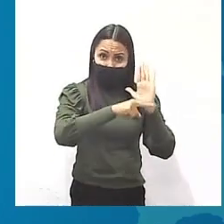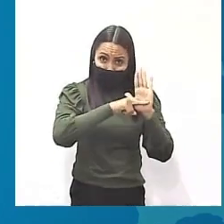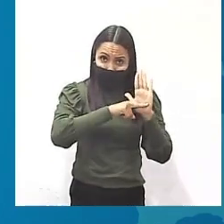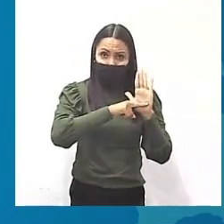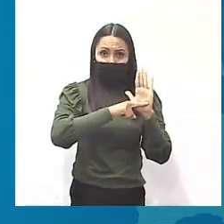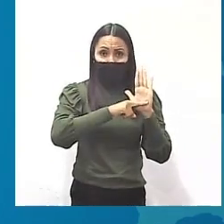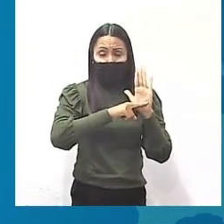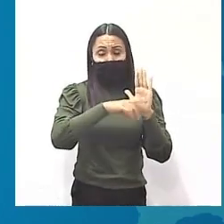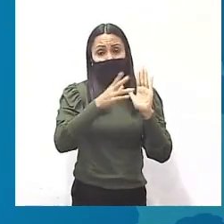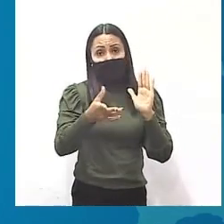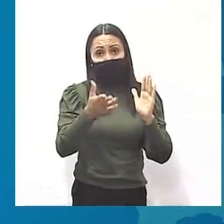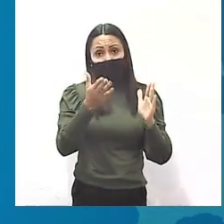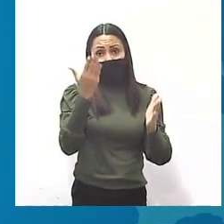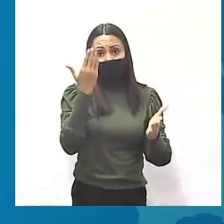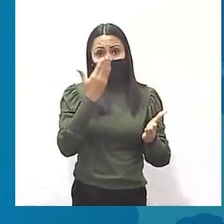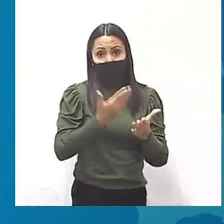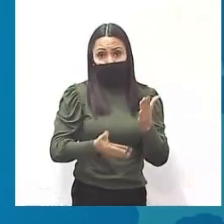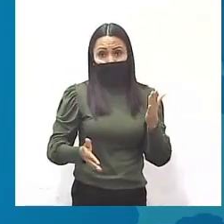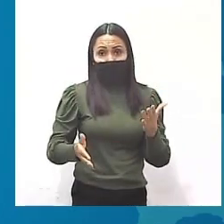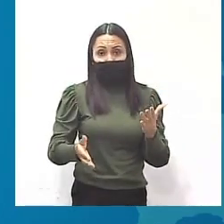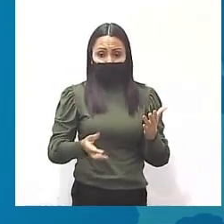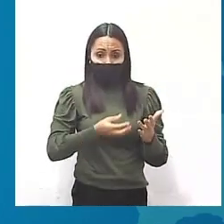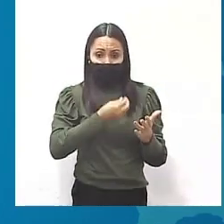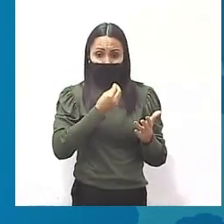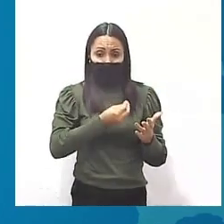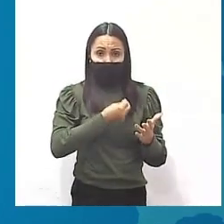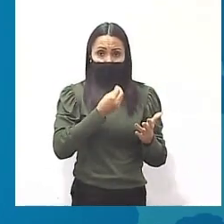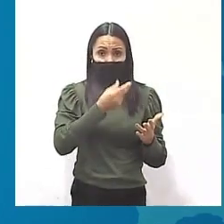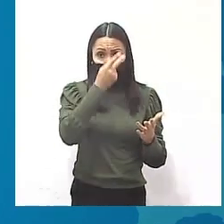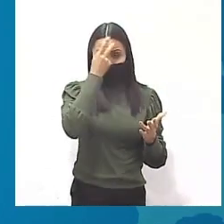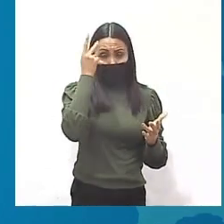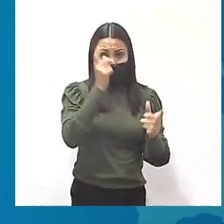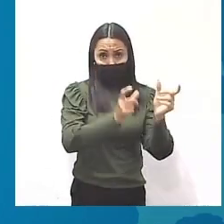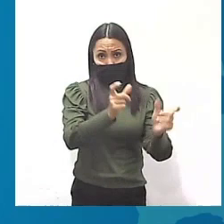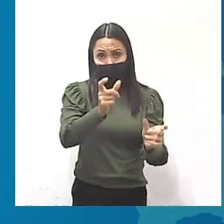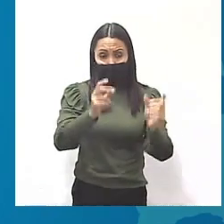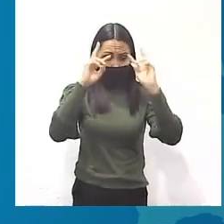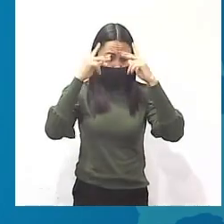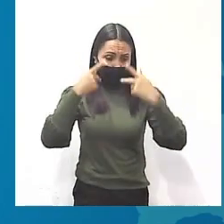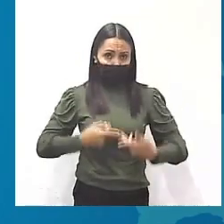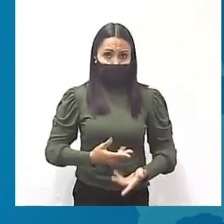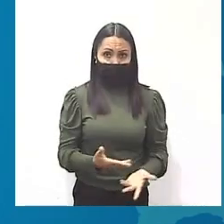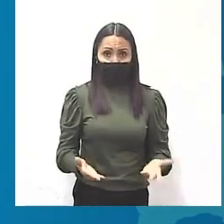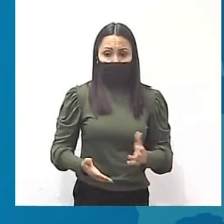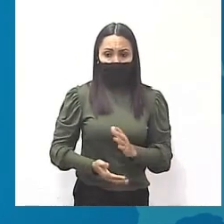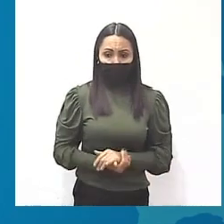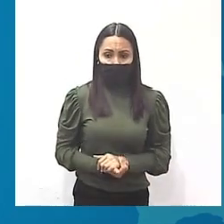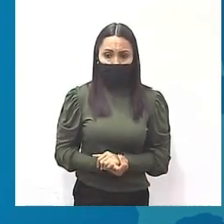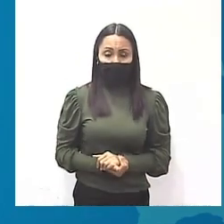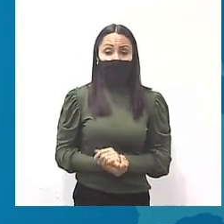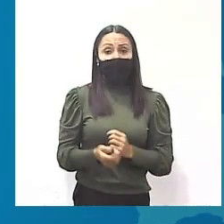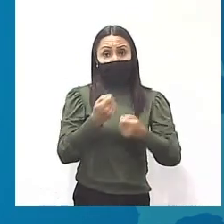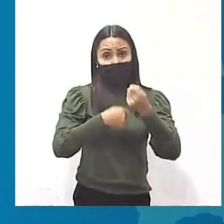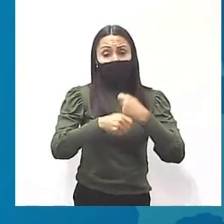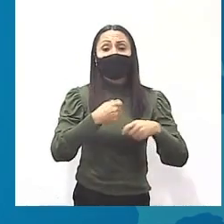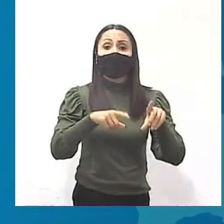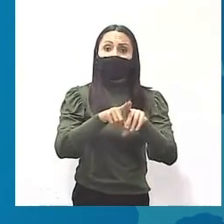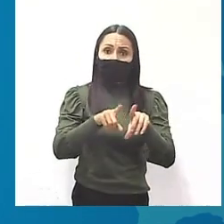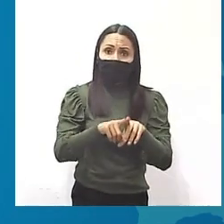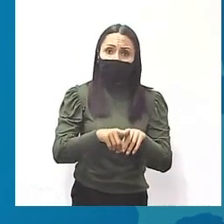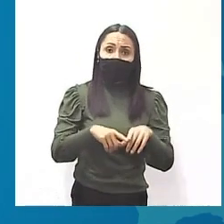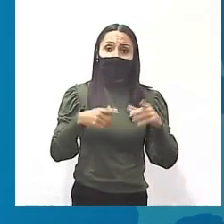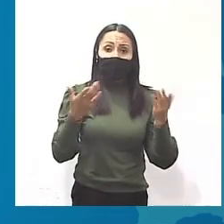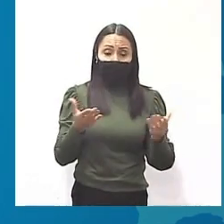gente vai perder? Vidas humanas, né? Além também da questão da economia. Porque